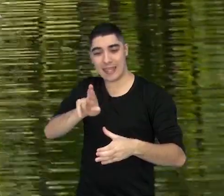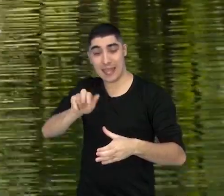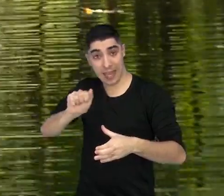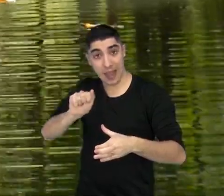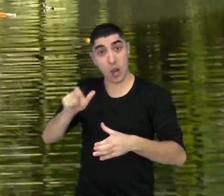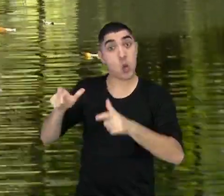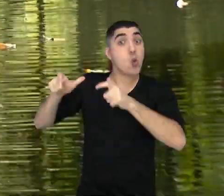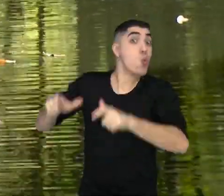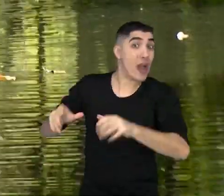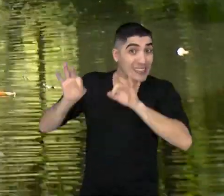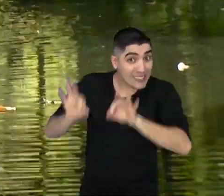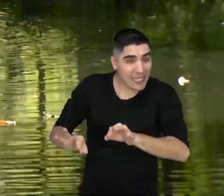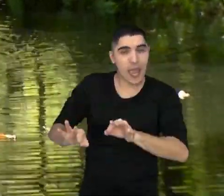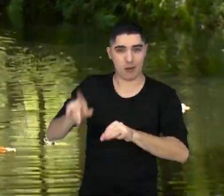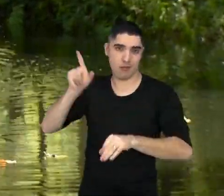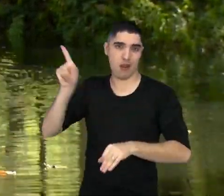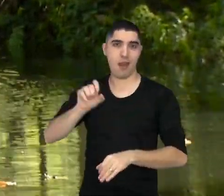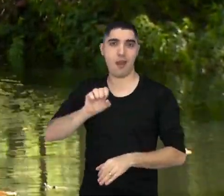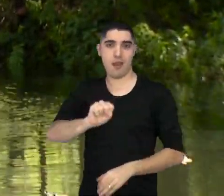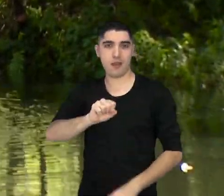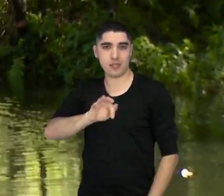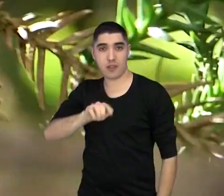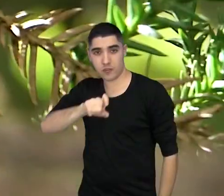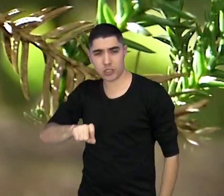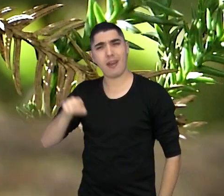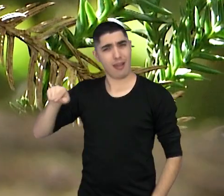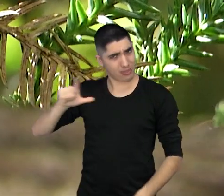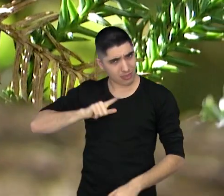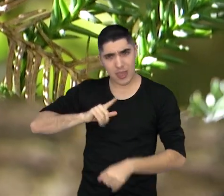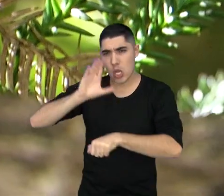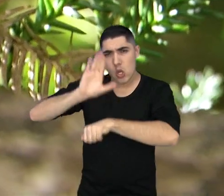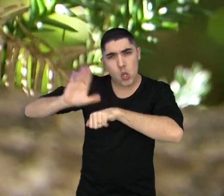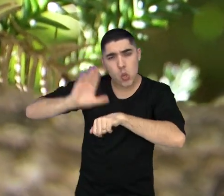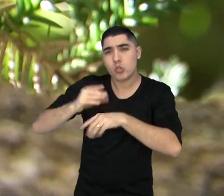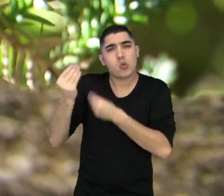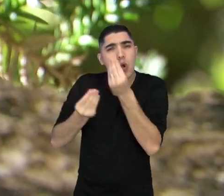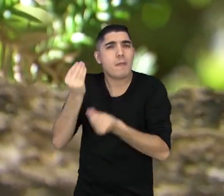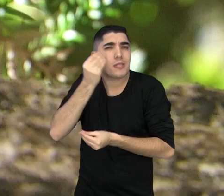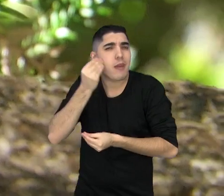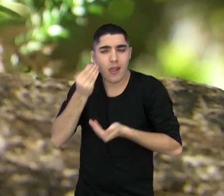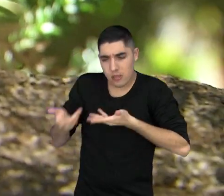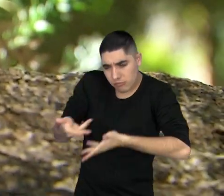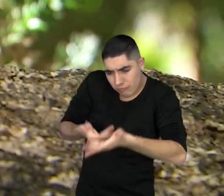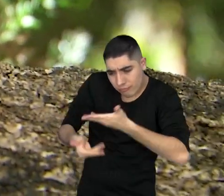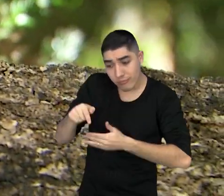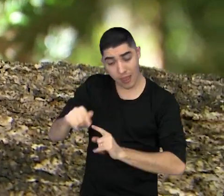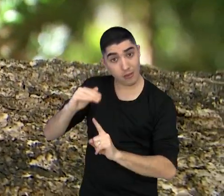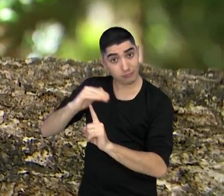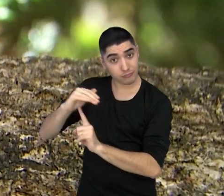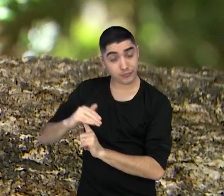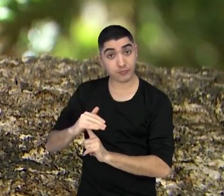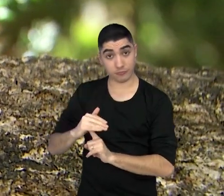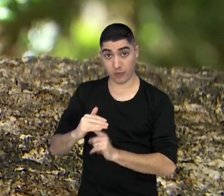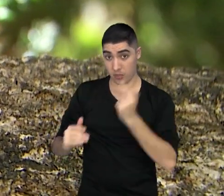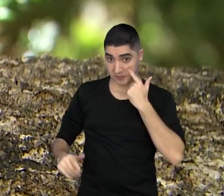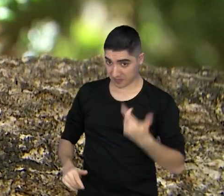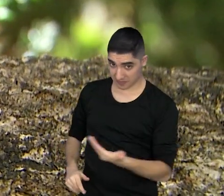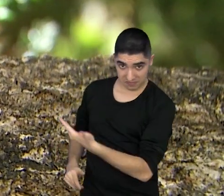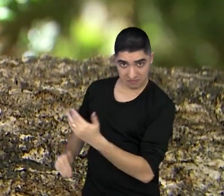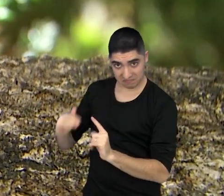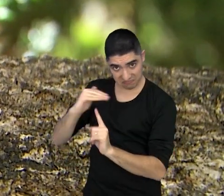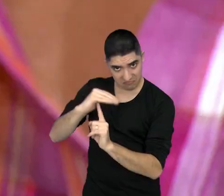Francisco Xavier, oferece cursos e vivências sobre o cultivo dos fungos. Os cogumelos são